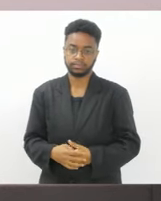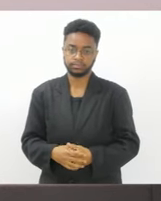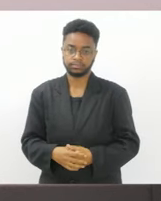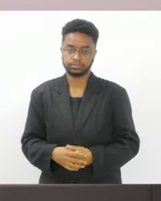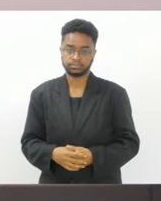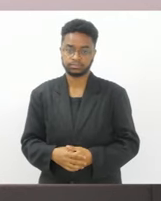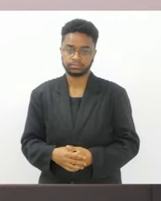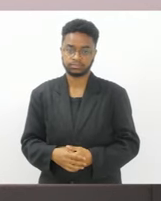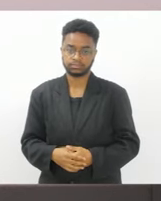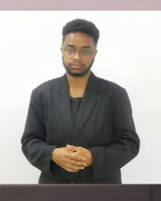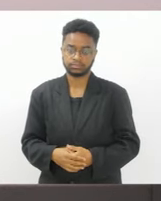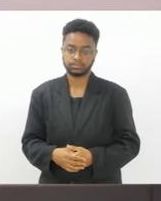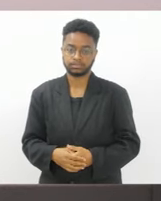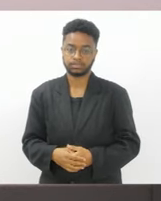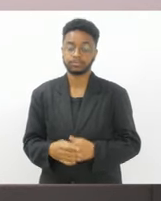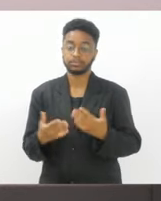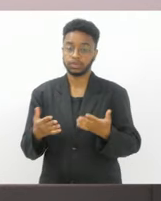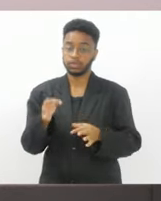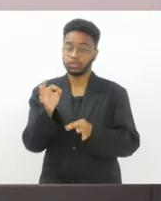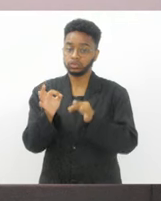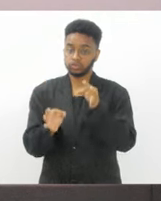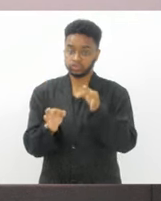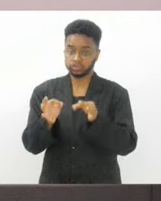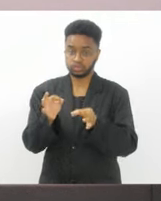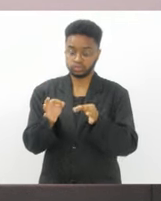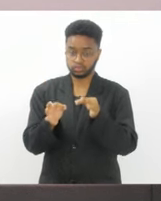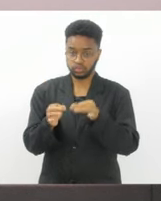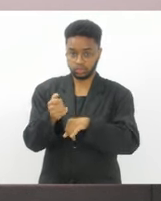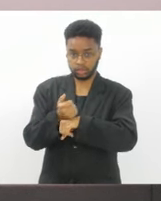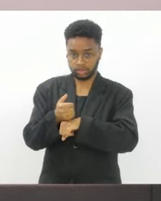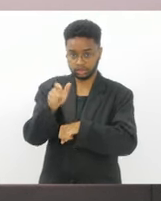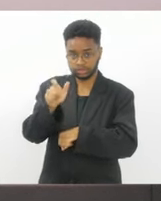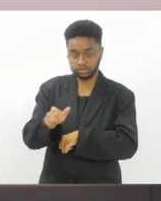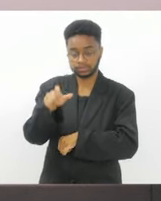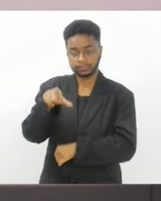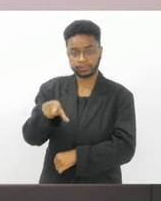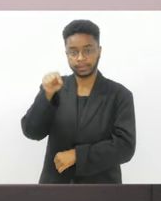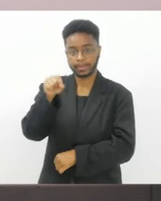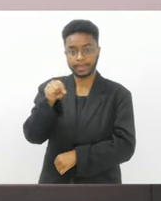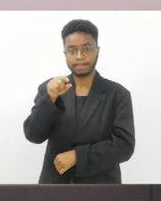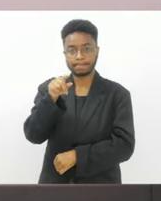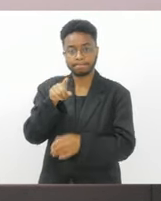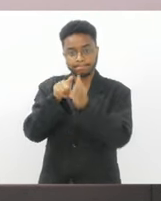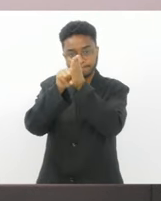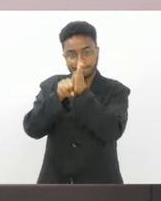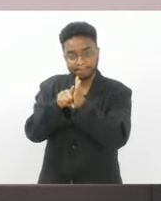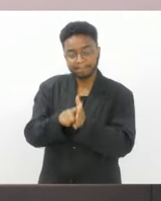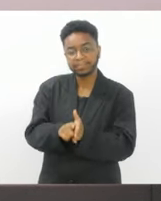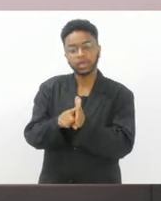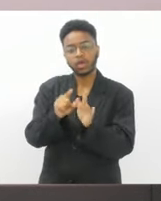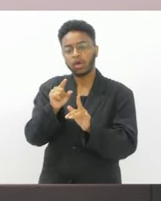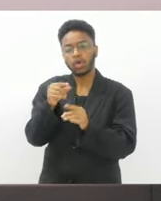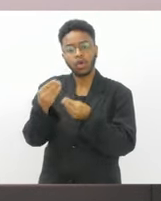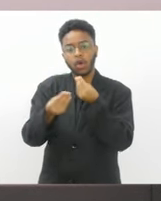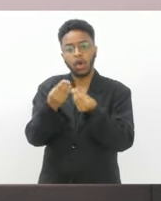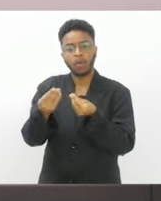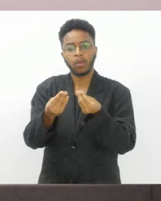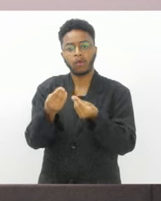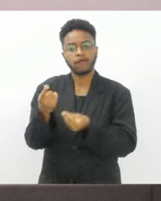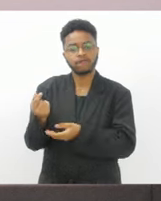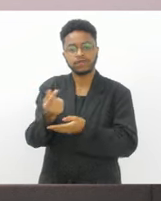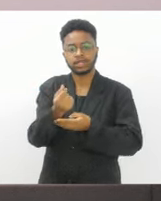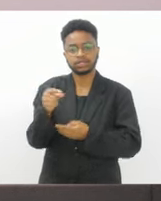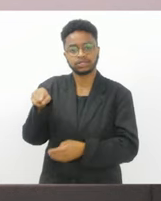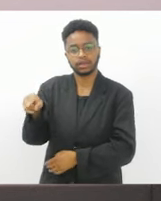O juiz nomeou uma perícia independente para fazer um raio-x da situação financeira da